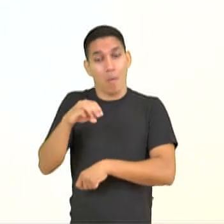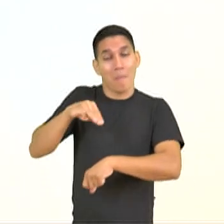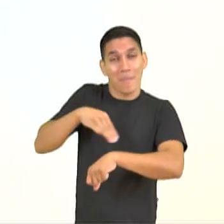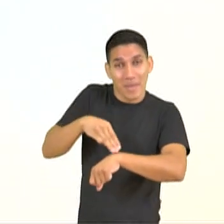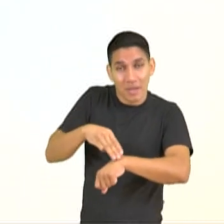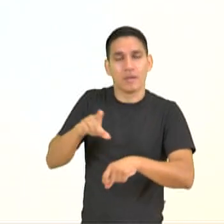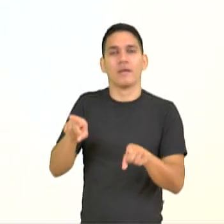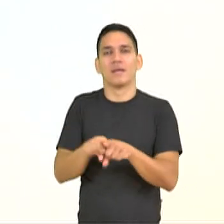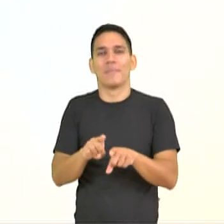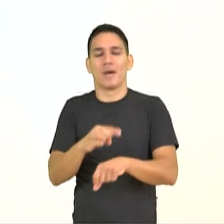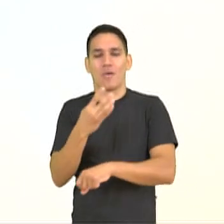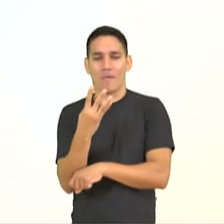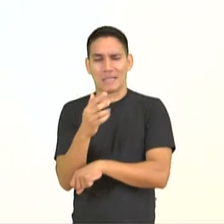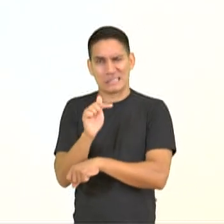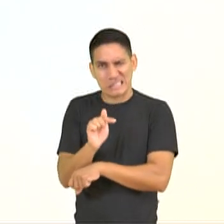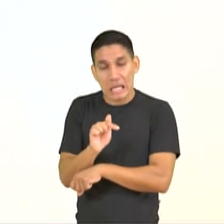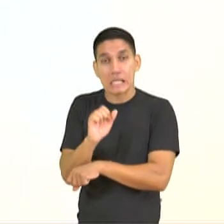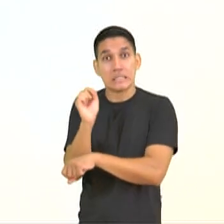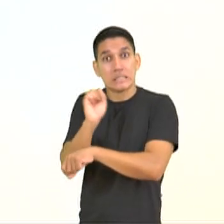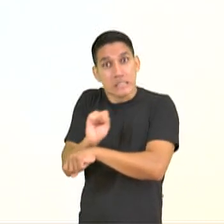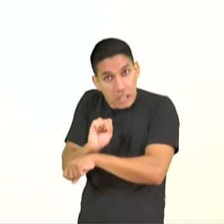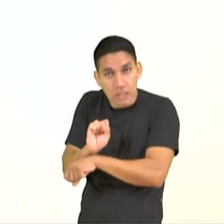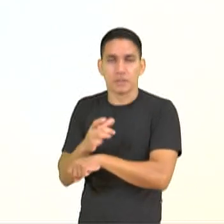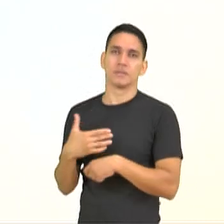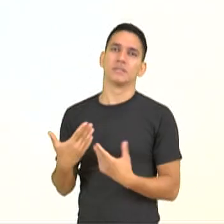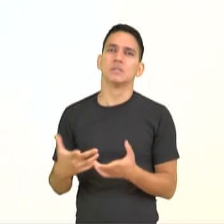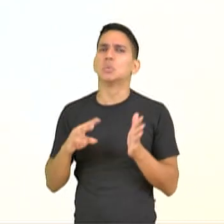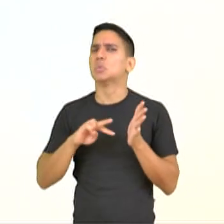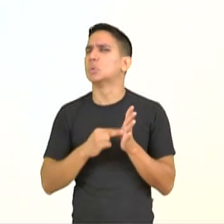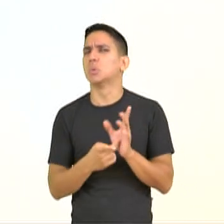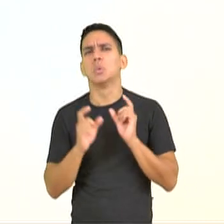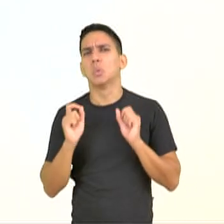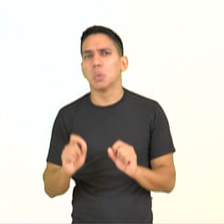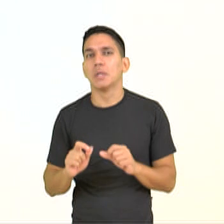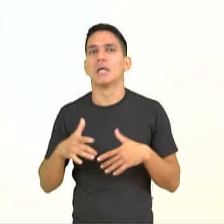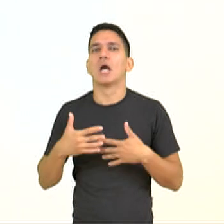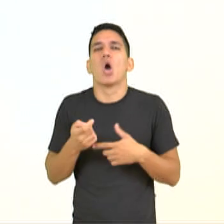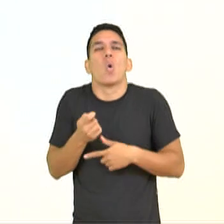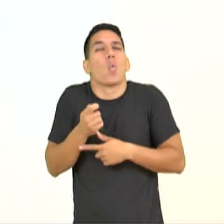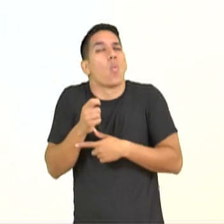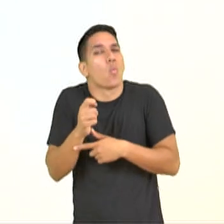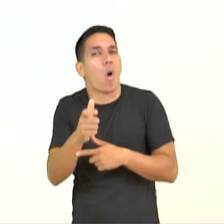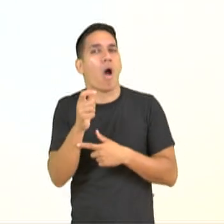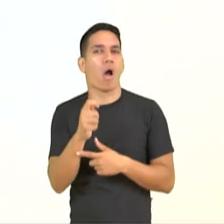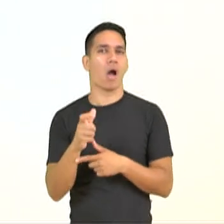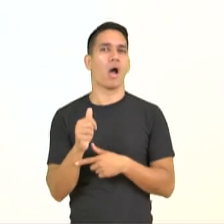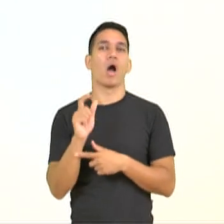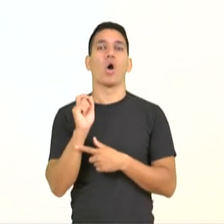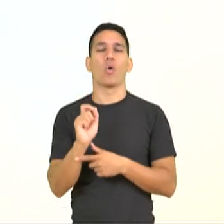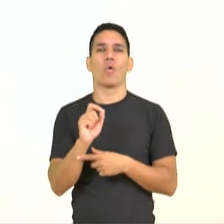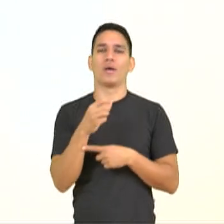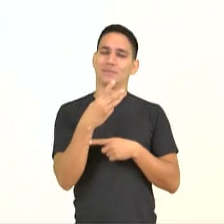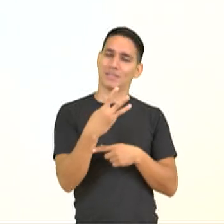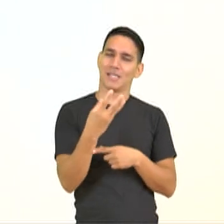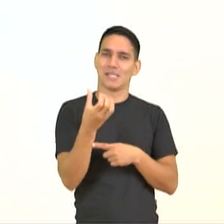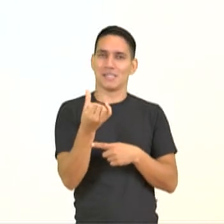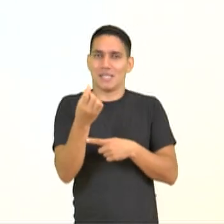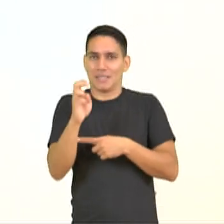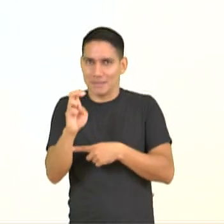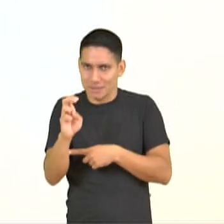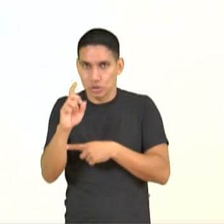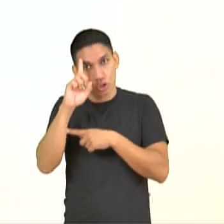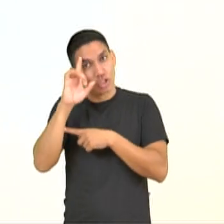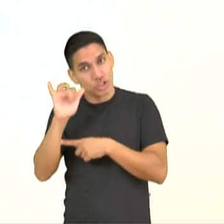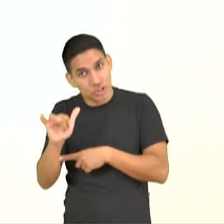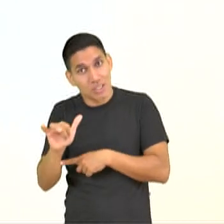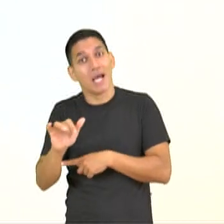e 47 segundos, ou seja, aproximadamente 365 dias